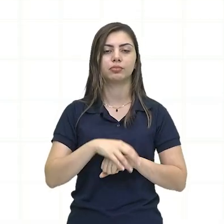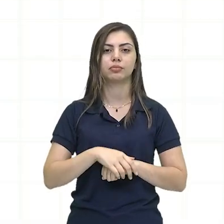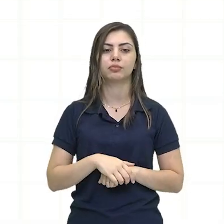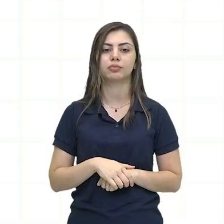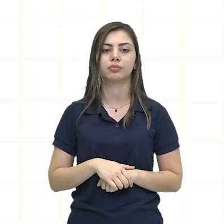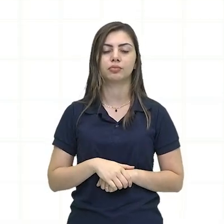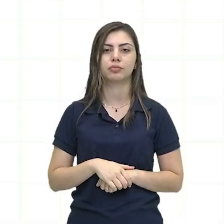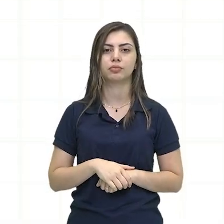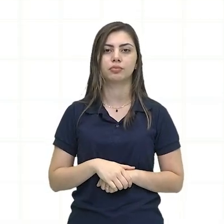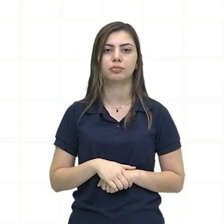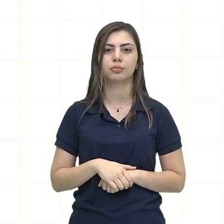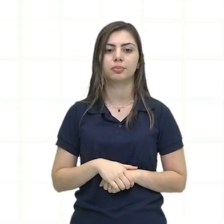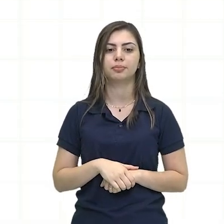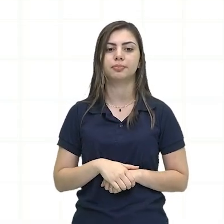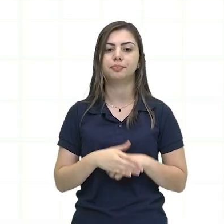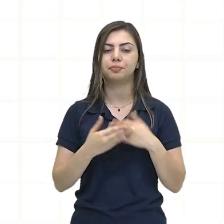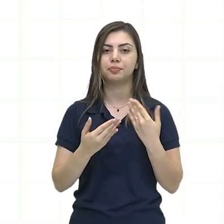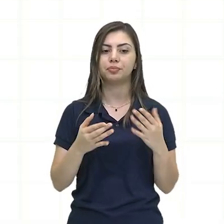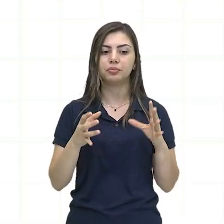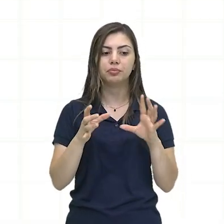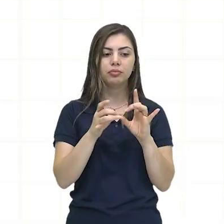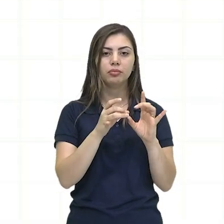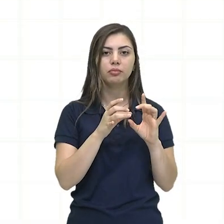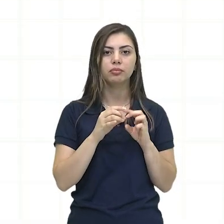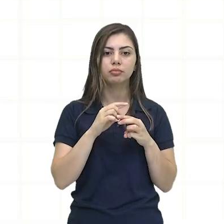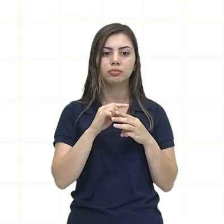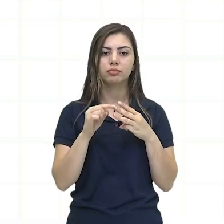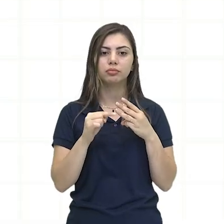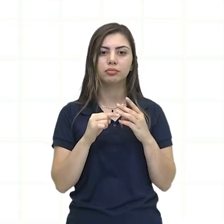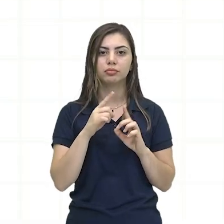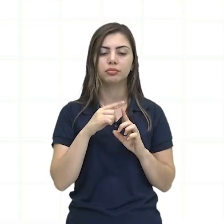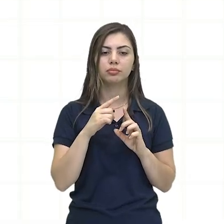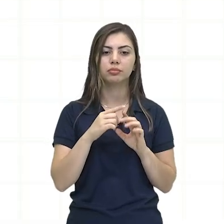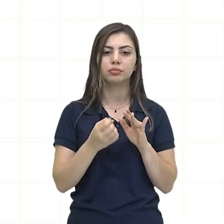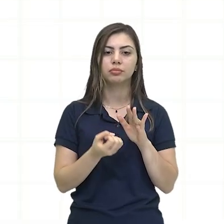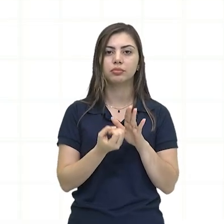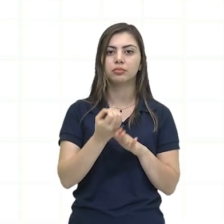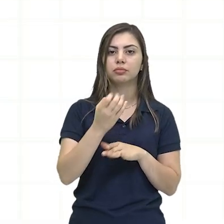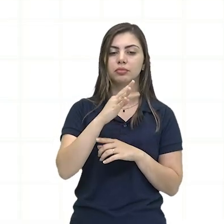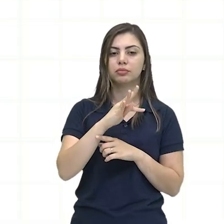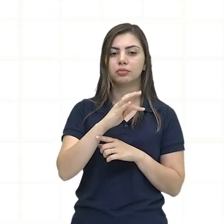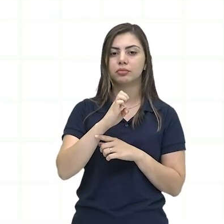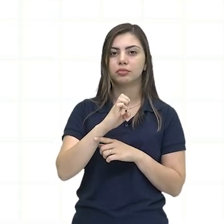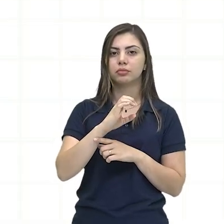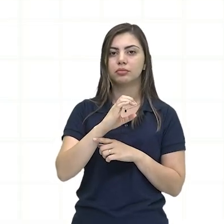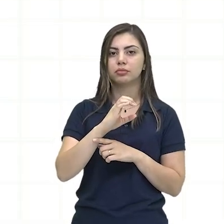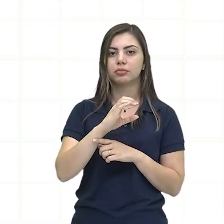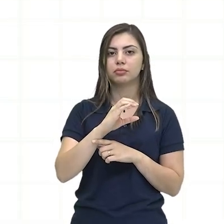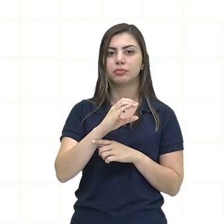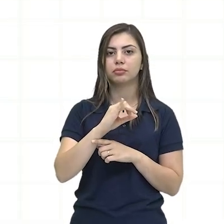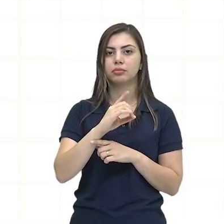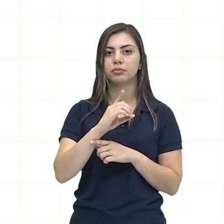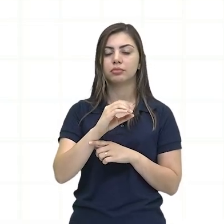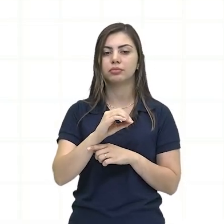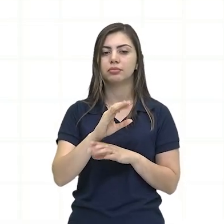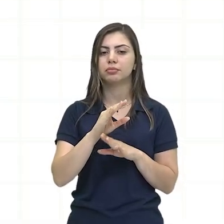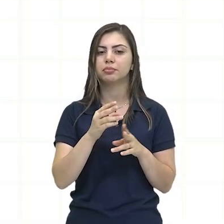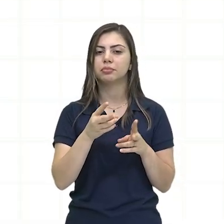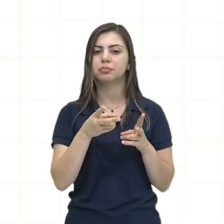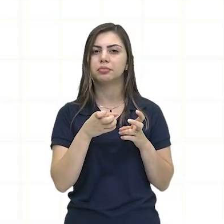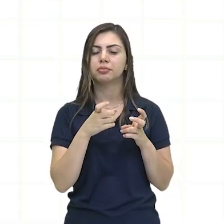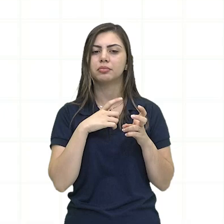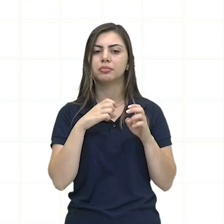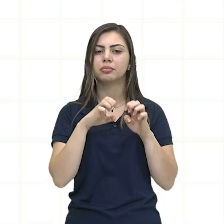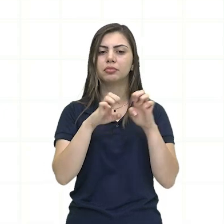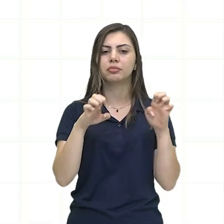né? Onde elas combinadas vão formar aí o tecido. Percebam que o tecido ele tem aí na sua composição uma estrutura